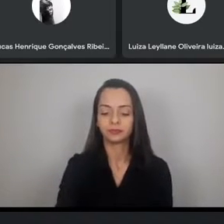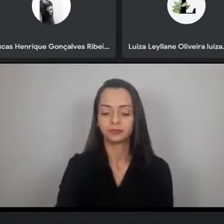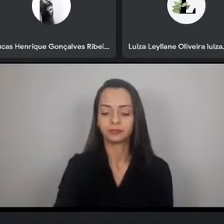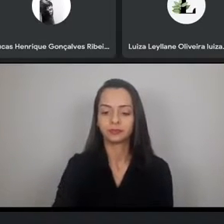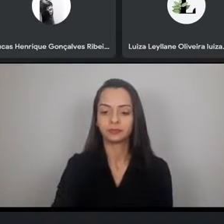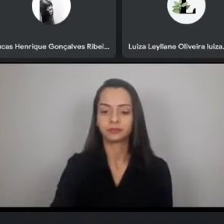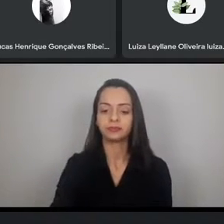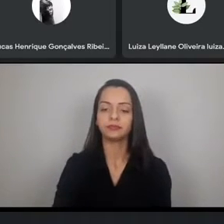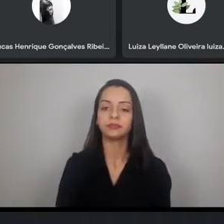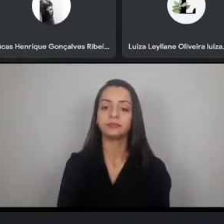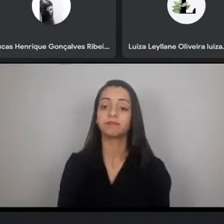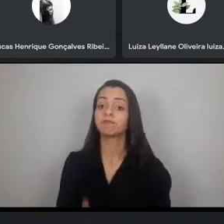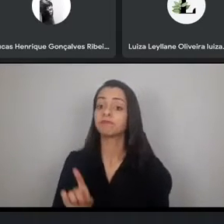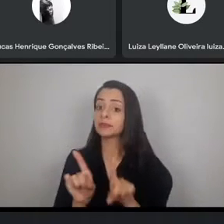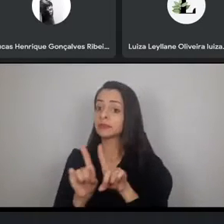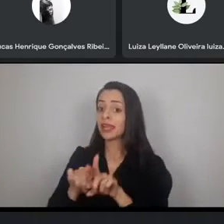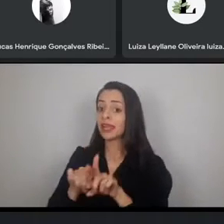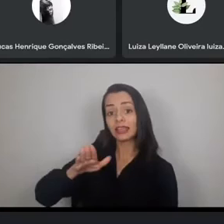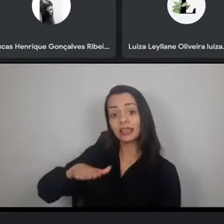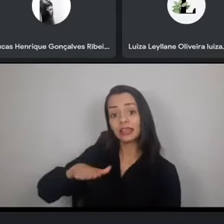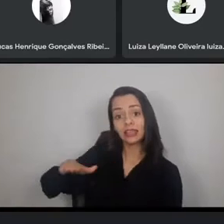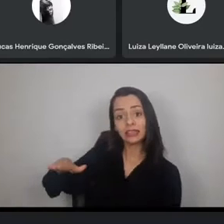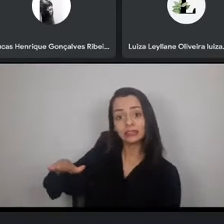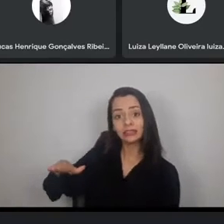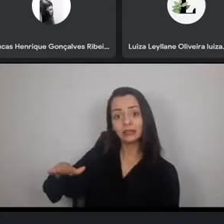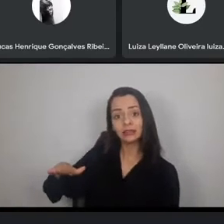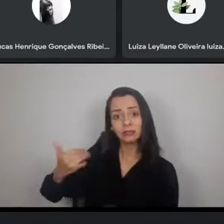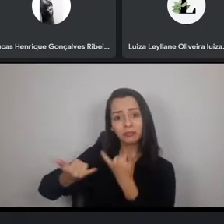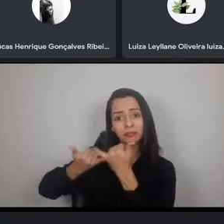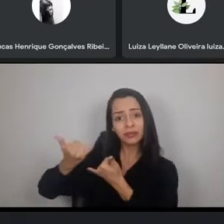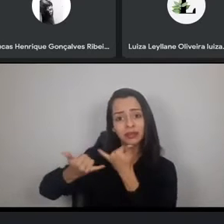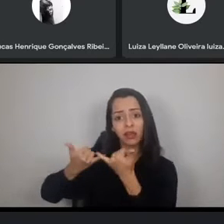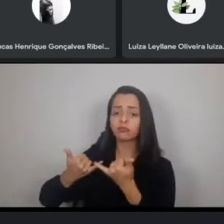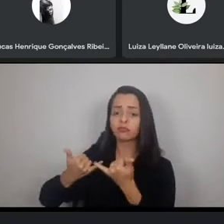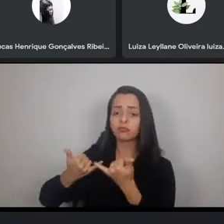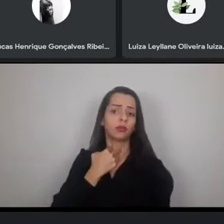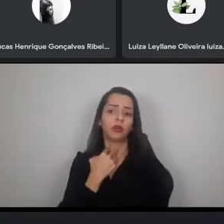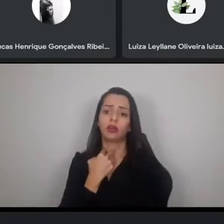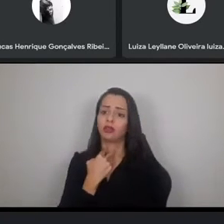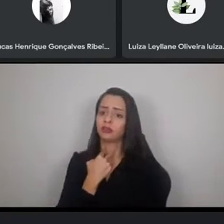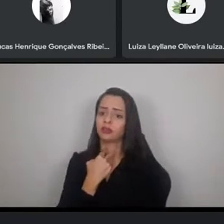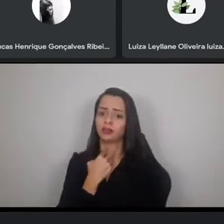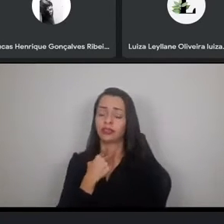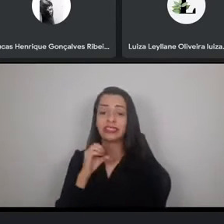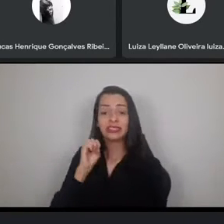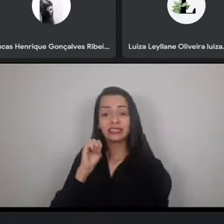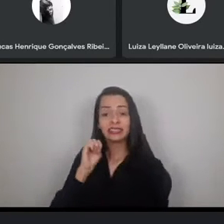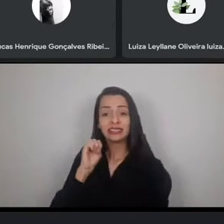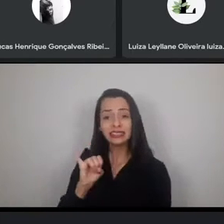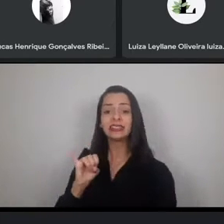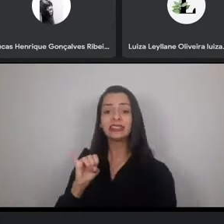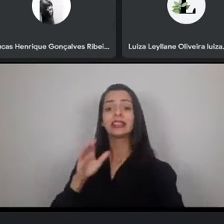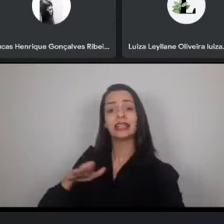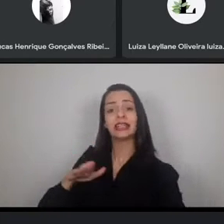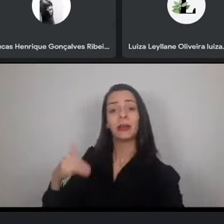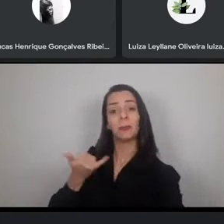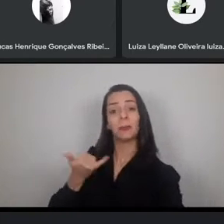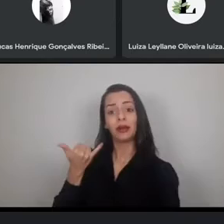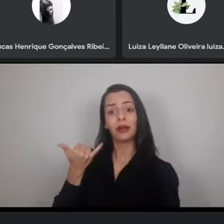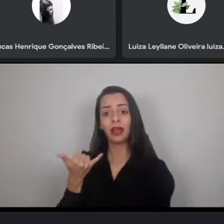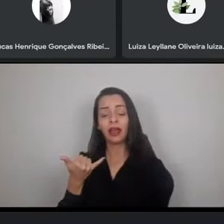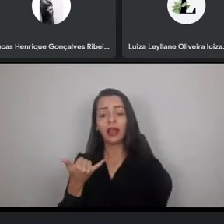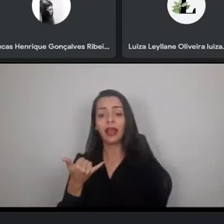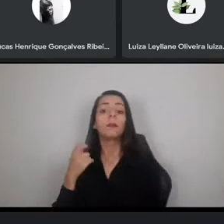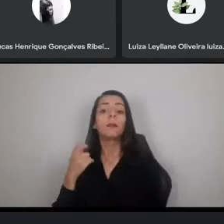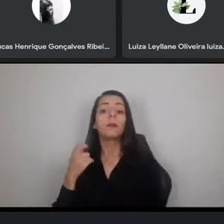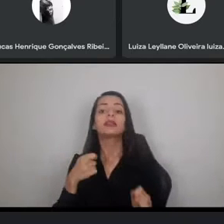brincarem próximo de tomada. Ou, se porventura vierem a brincar próximo de tomada, que as tomadas estejam com materiais de